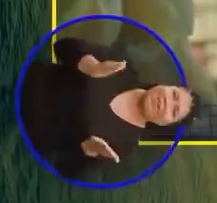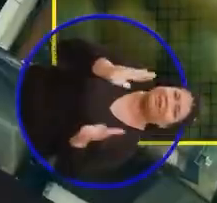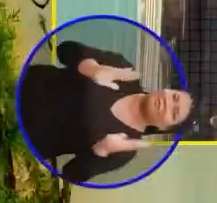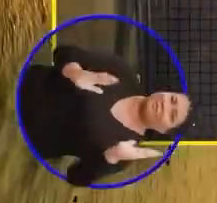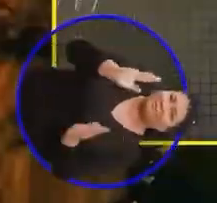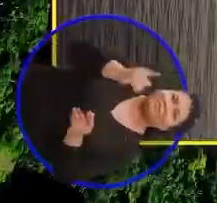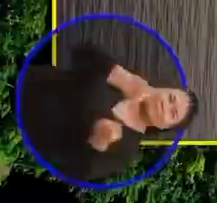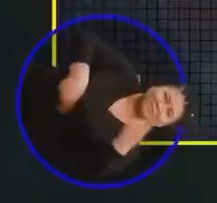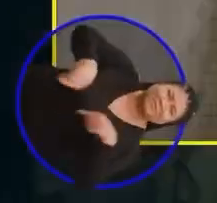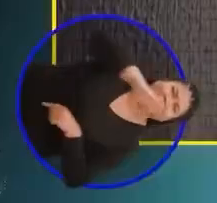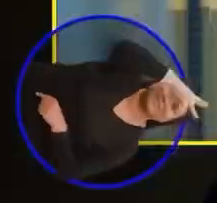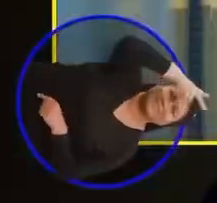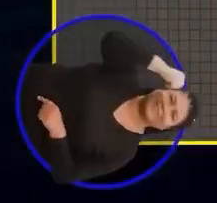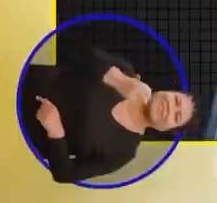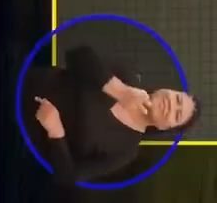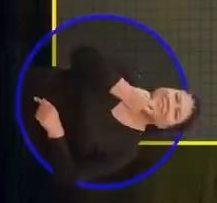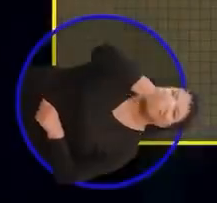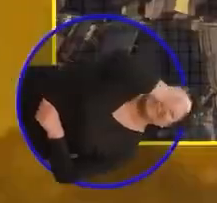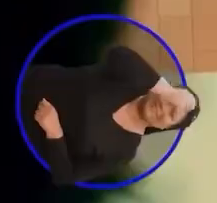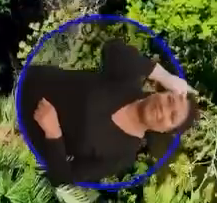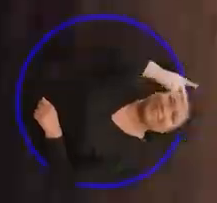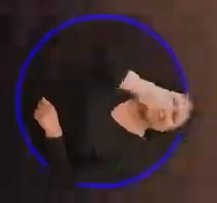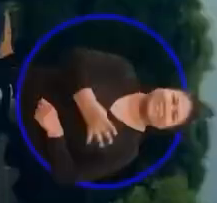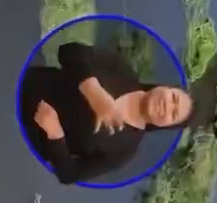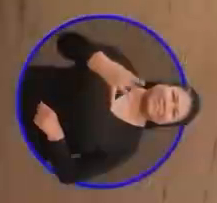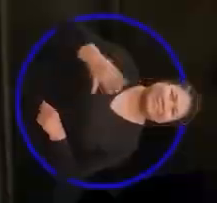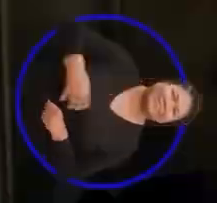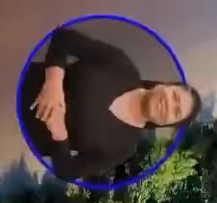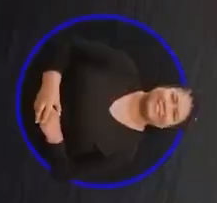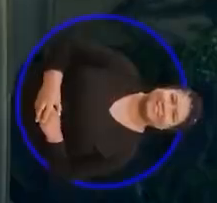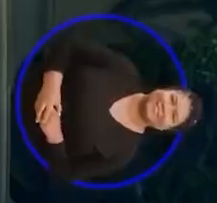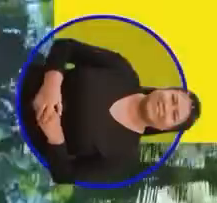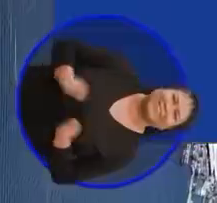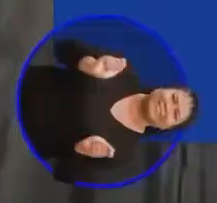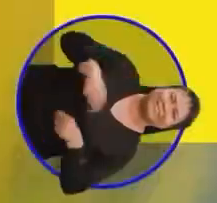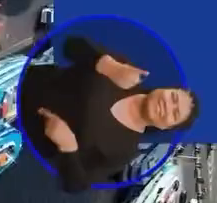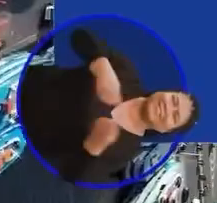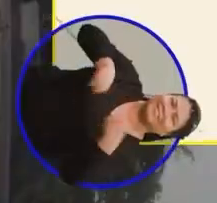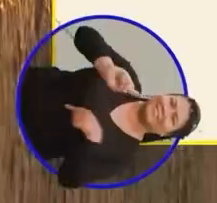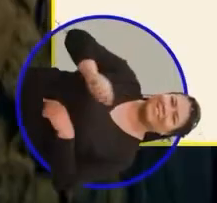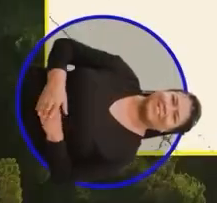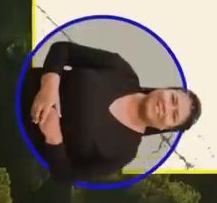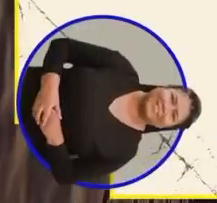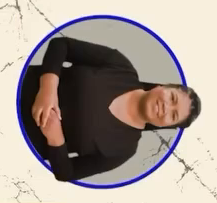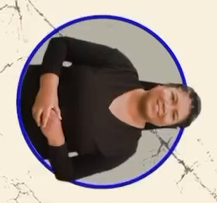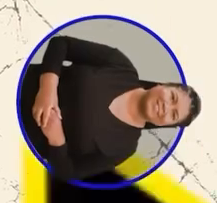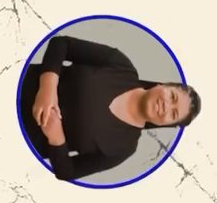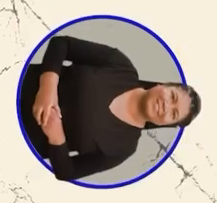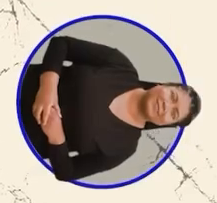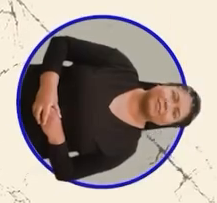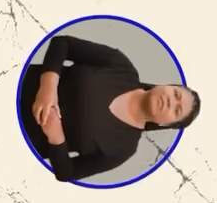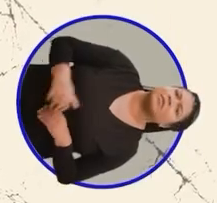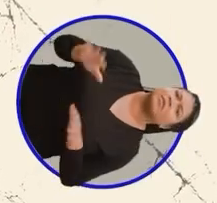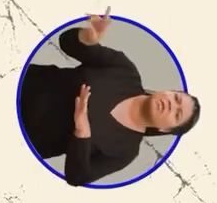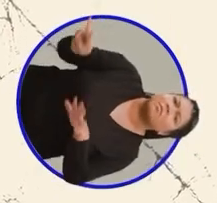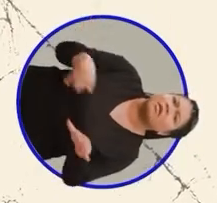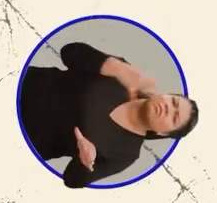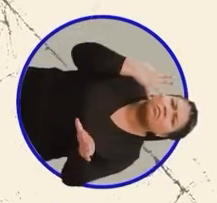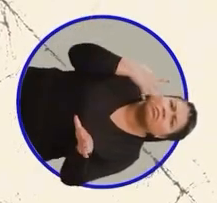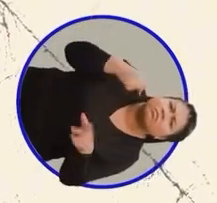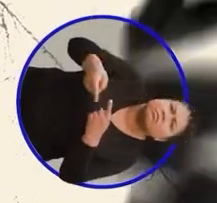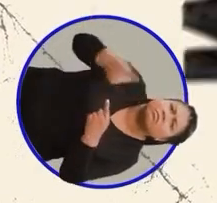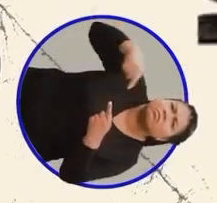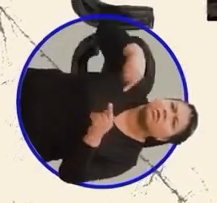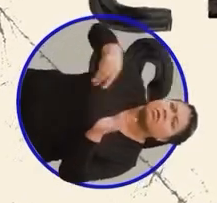Começa agora o programa de quem vai mudar Manaus. Cidade Prefeito 44. Pronto para mudar. Em